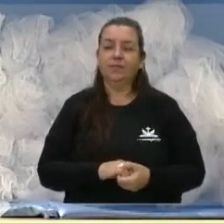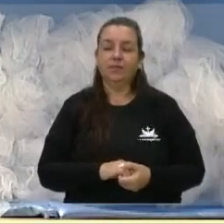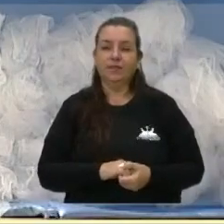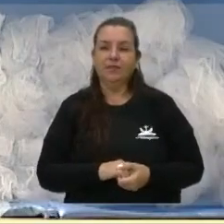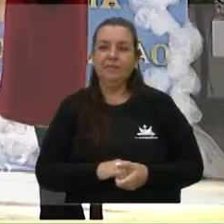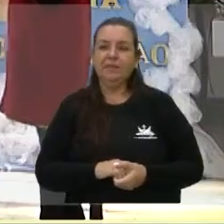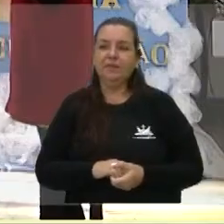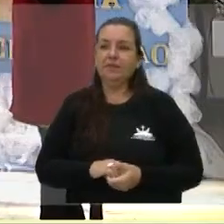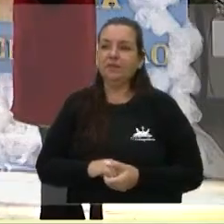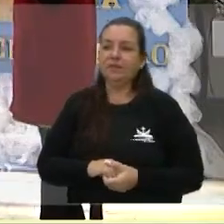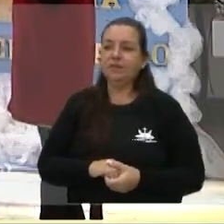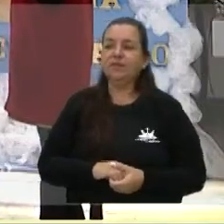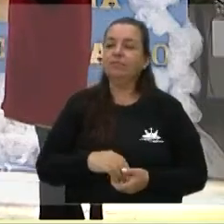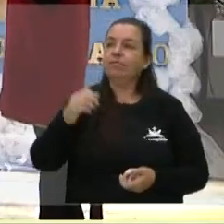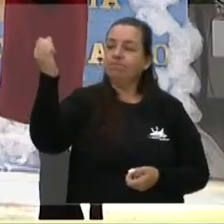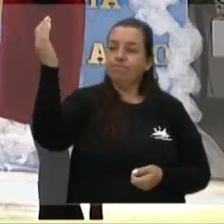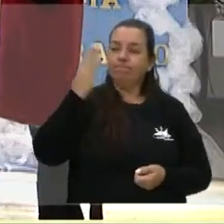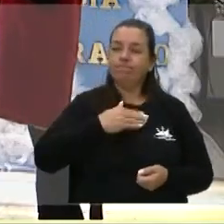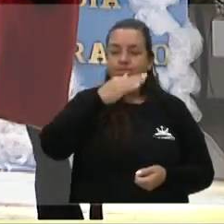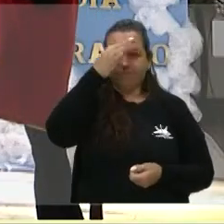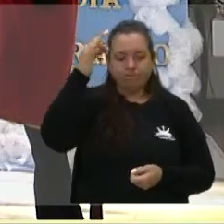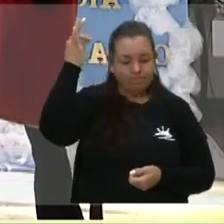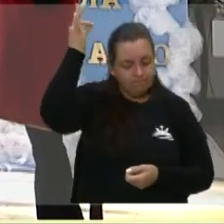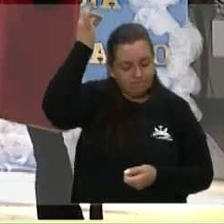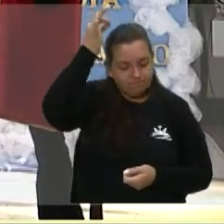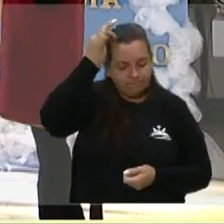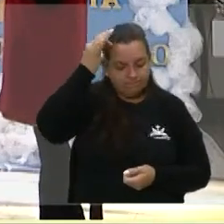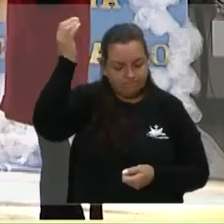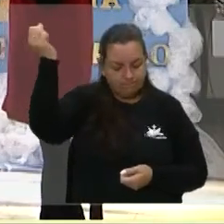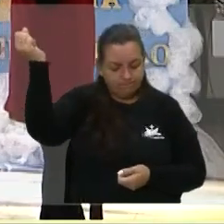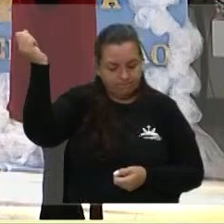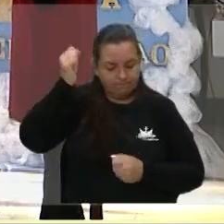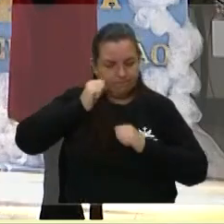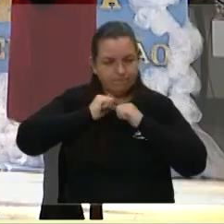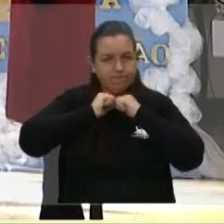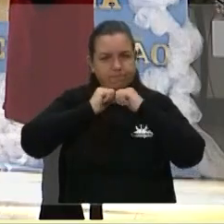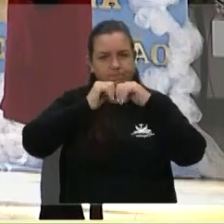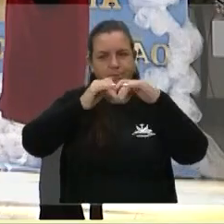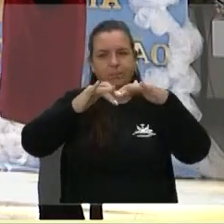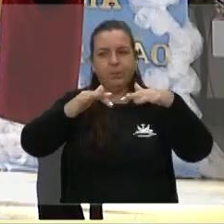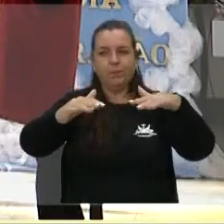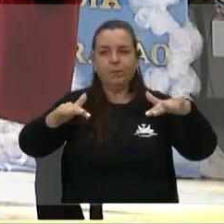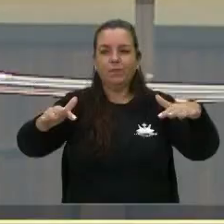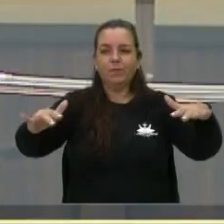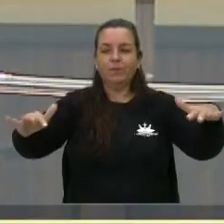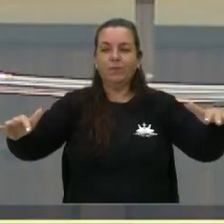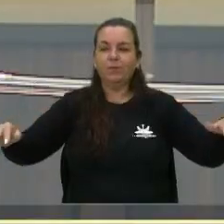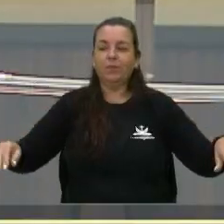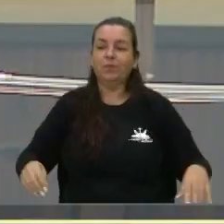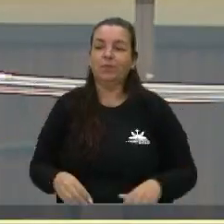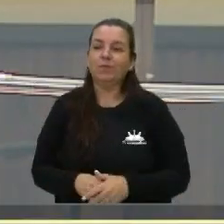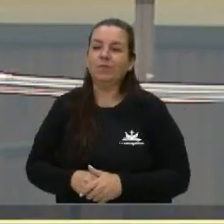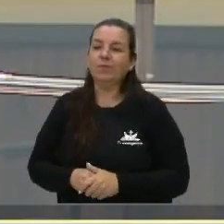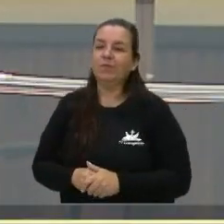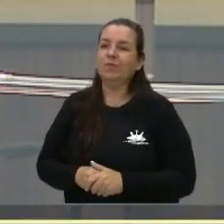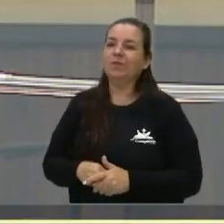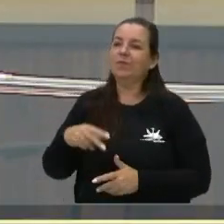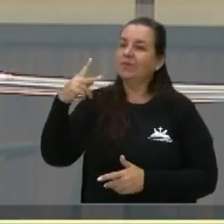Vem, Espírito Santo de Deus, vem. Espírito Santo, com teu